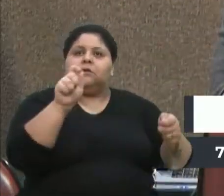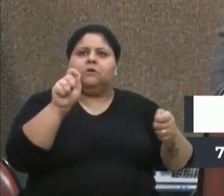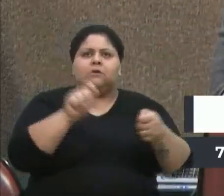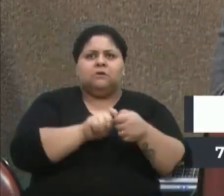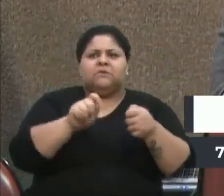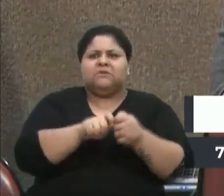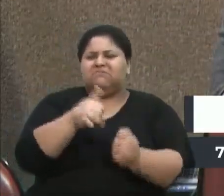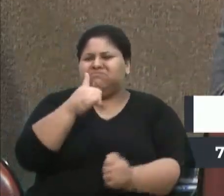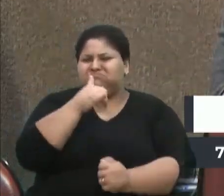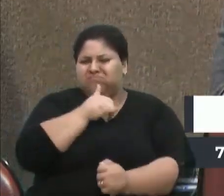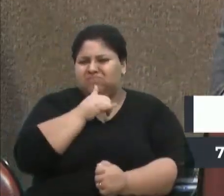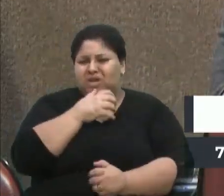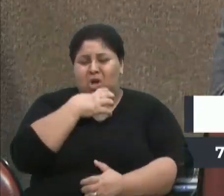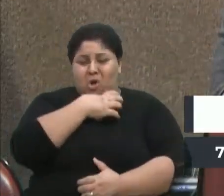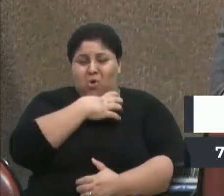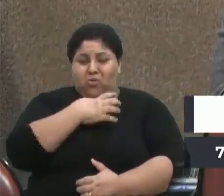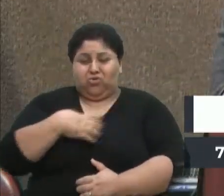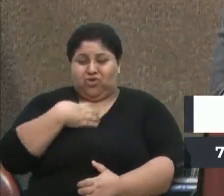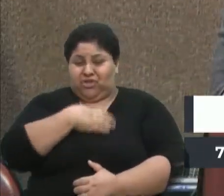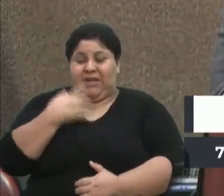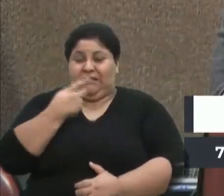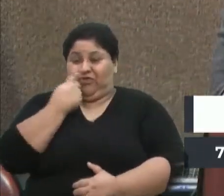algumas pessoas em tentar